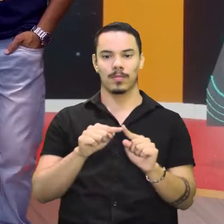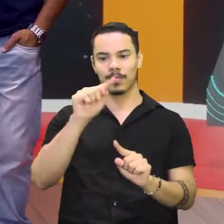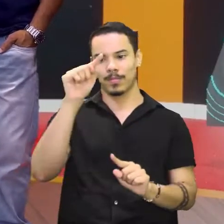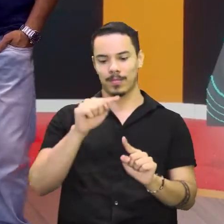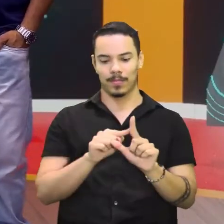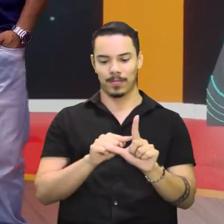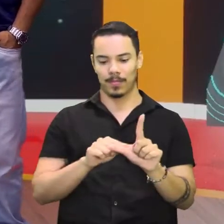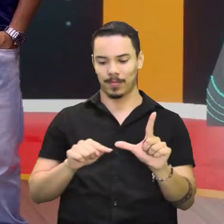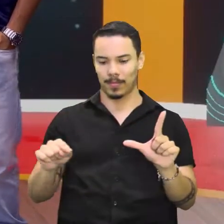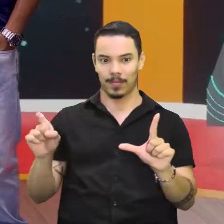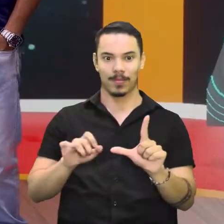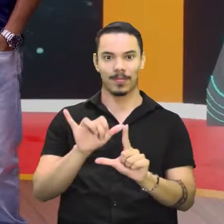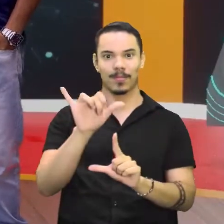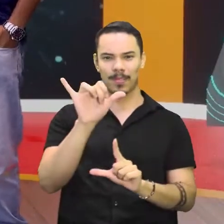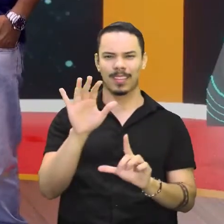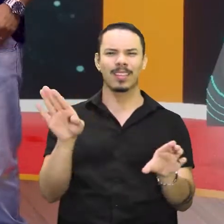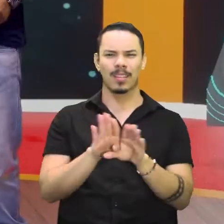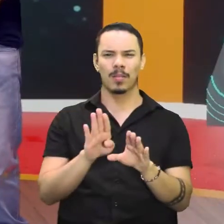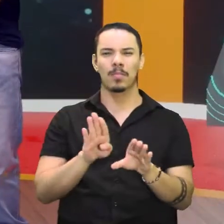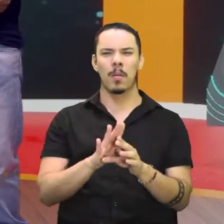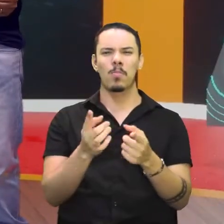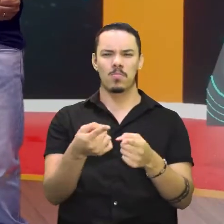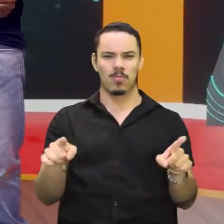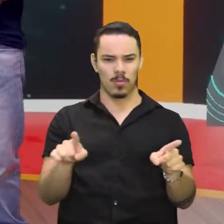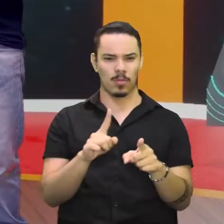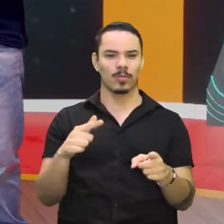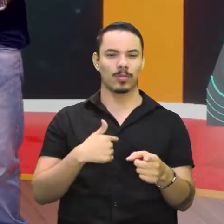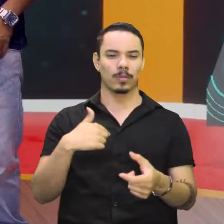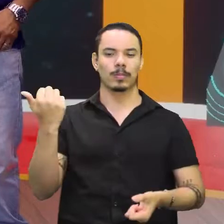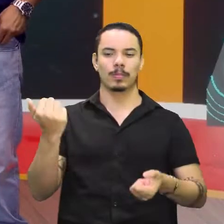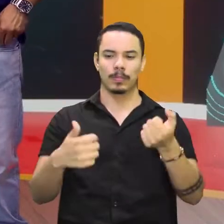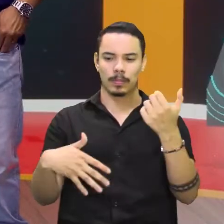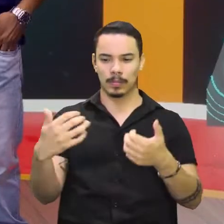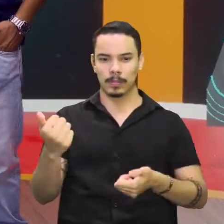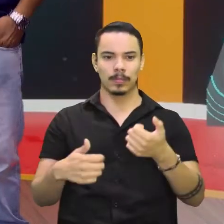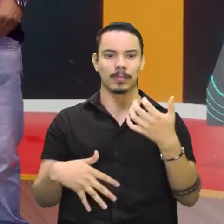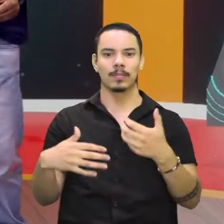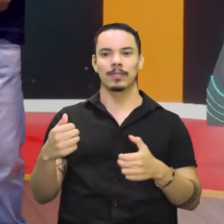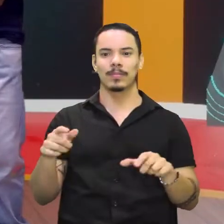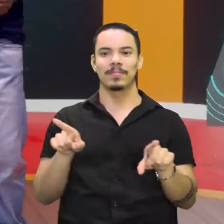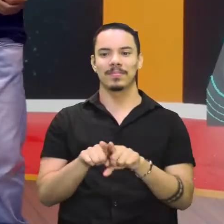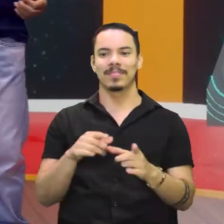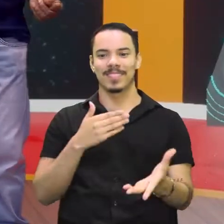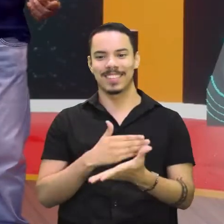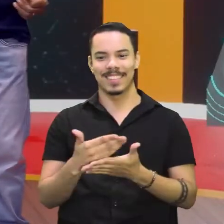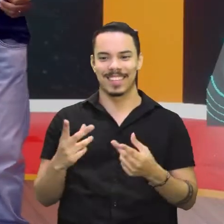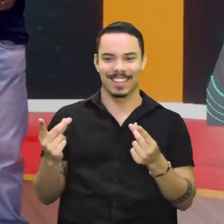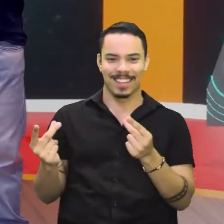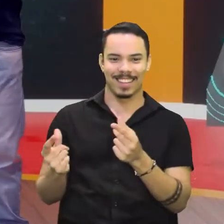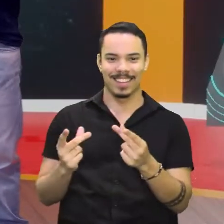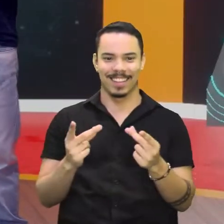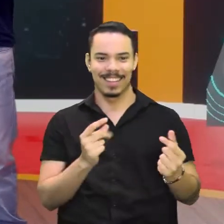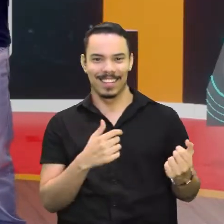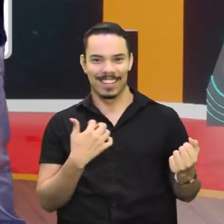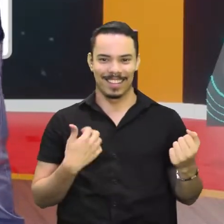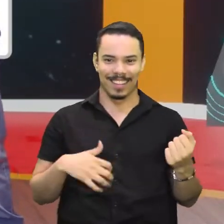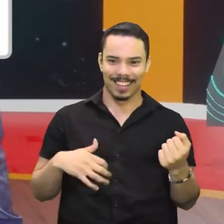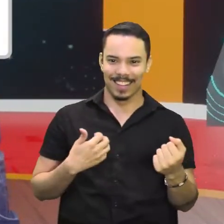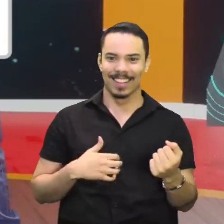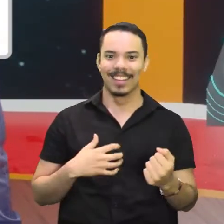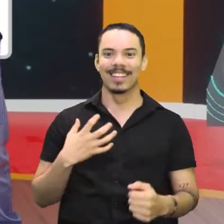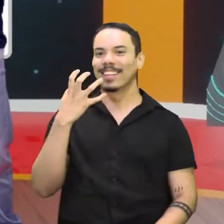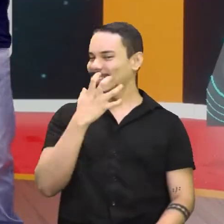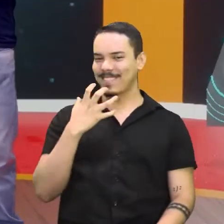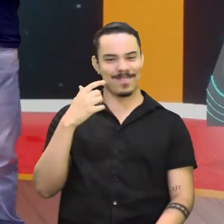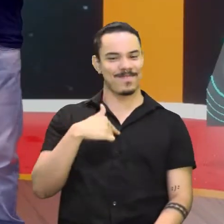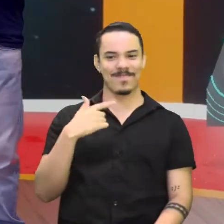né? Até nas paródias lá a gente fala, né? Das raízes. O personagem já quer começar. É que eu tô lembrando de cantar, eu não vou